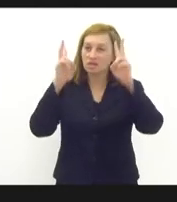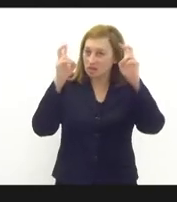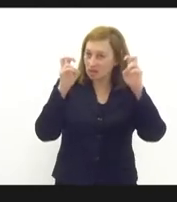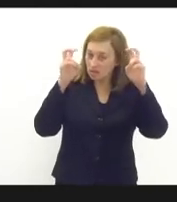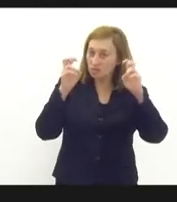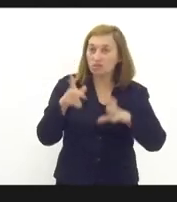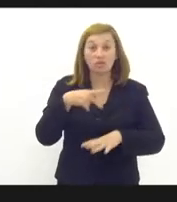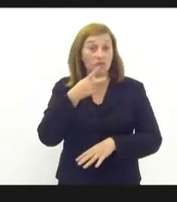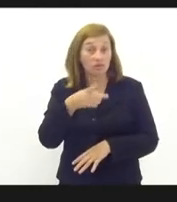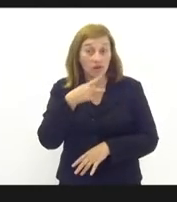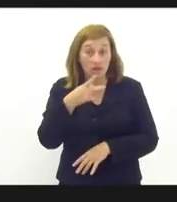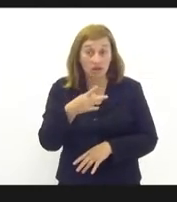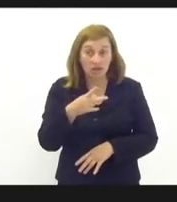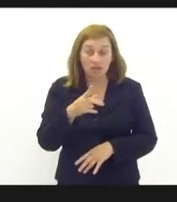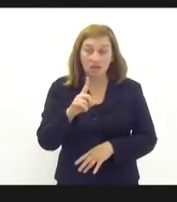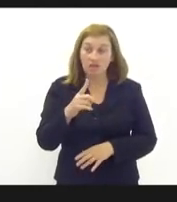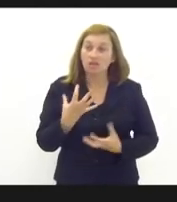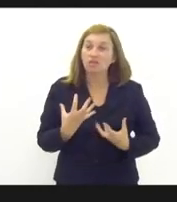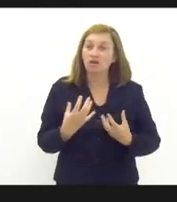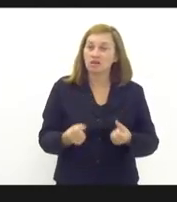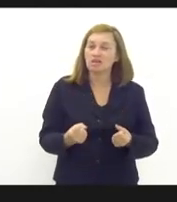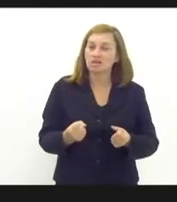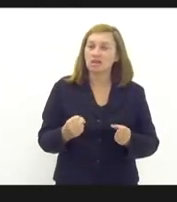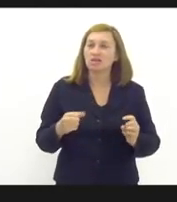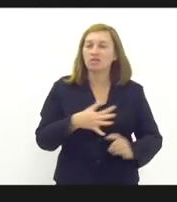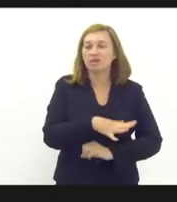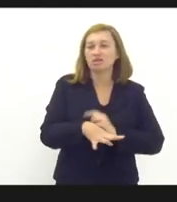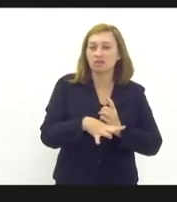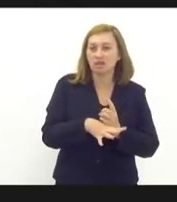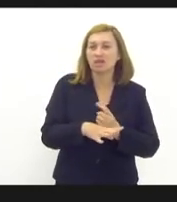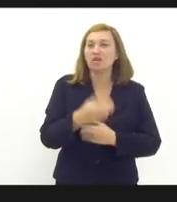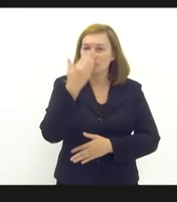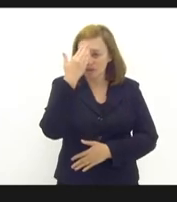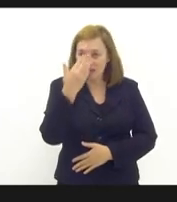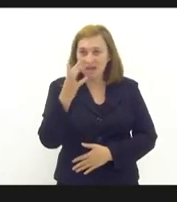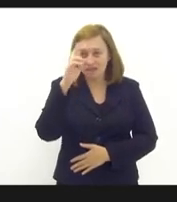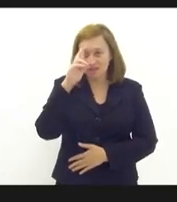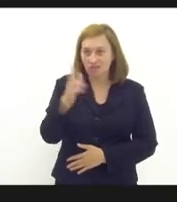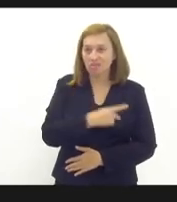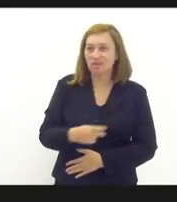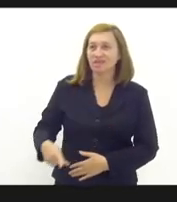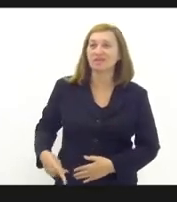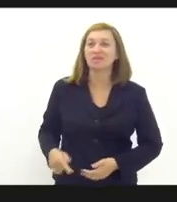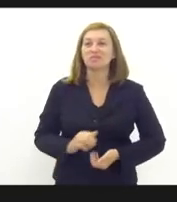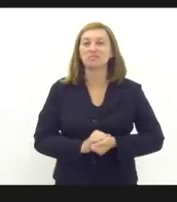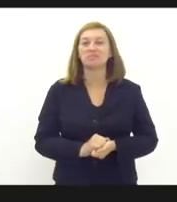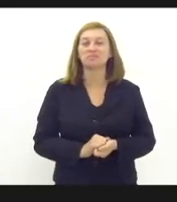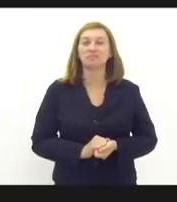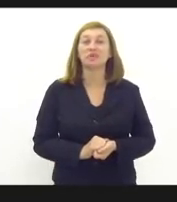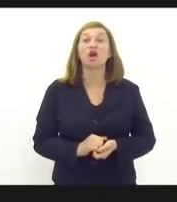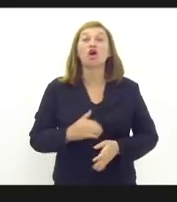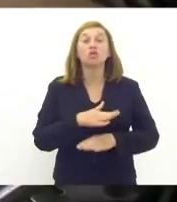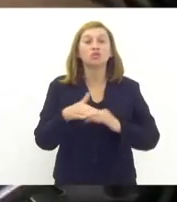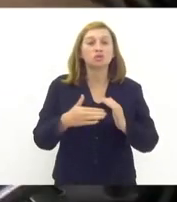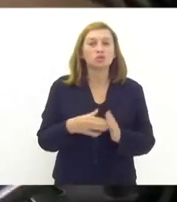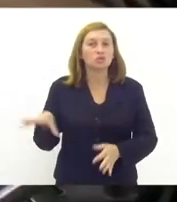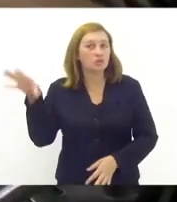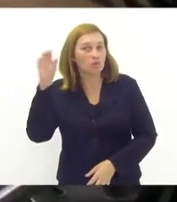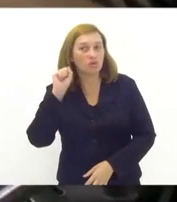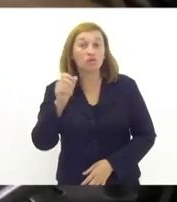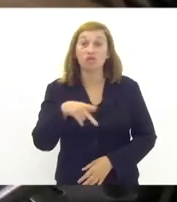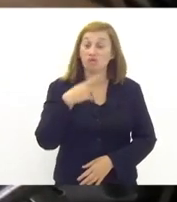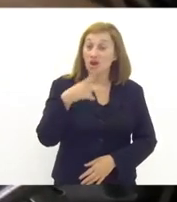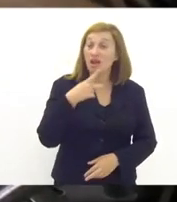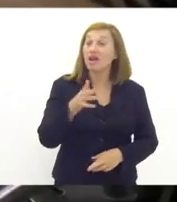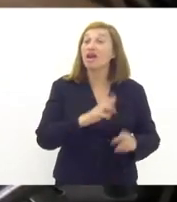acabei de apontar e que não favorecem a sociedade. Muito obrigado, senhora presidenta. Presidenta, todo mundo ouviu exatamente o que eu falei